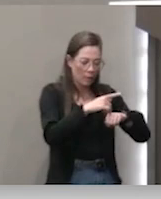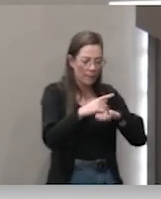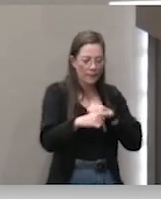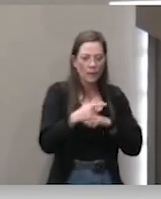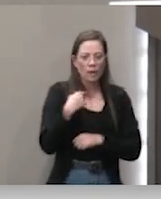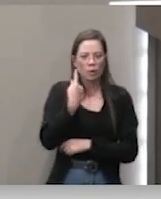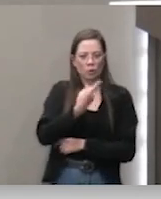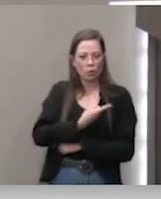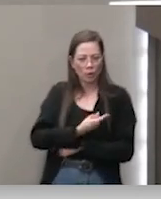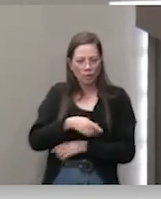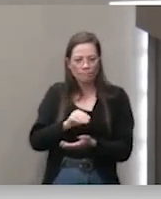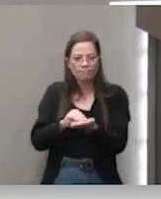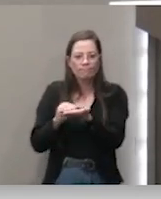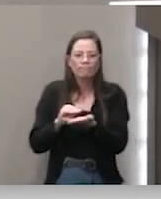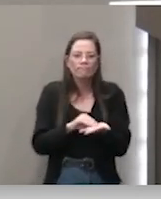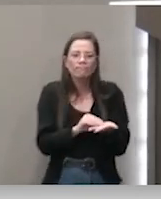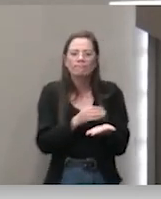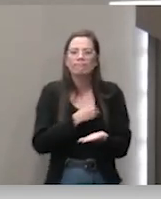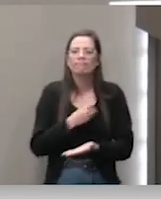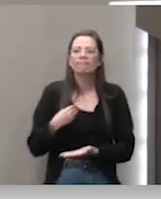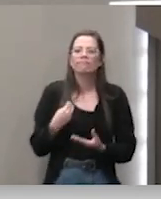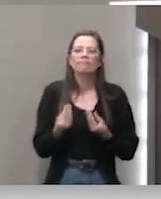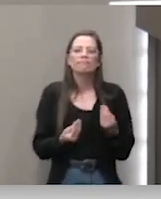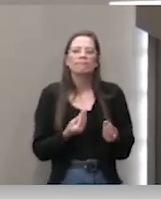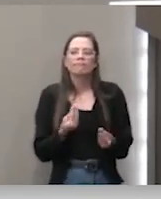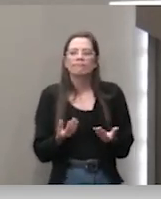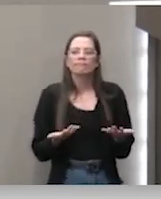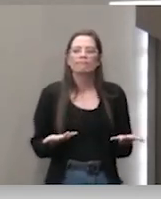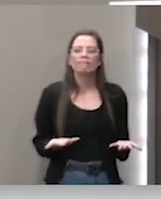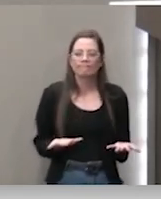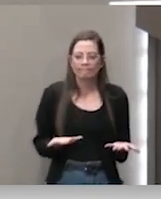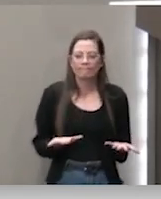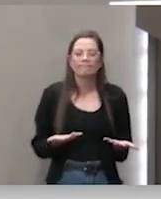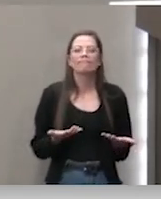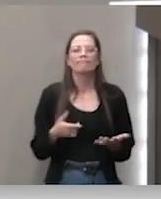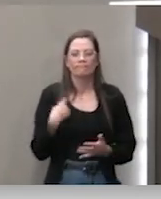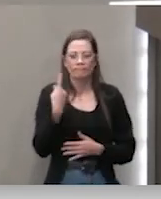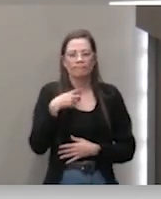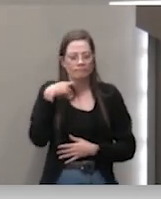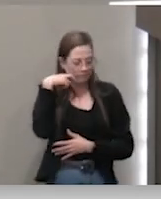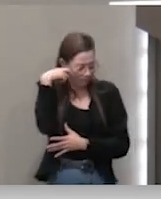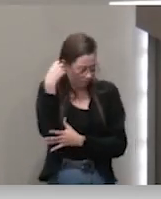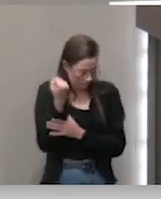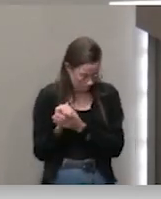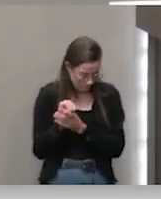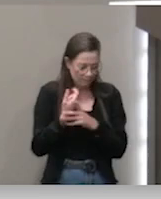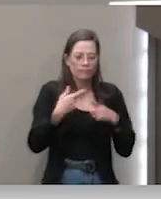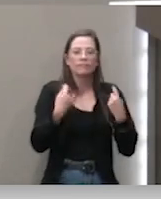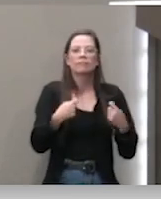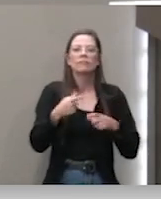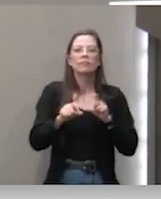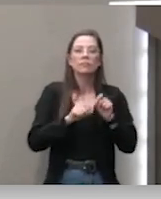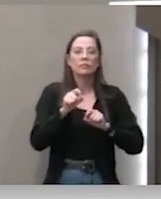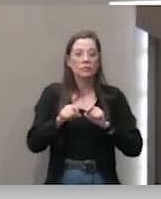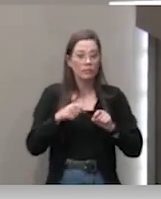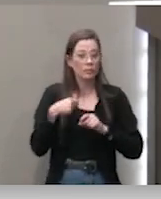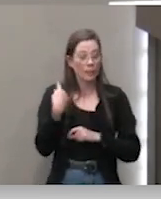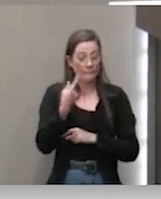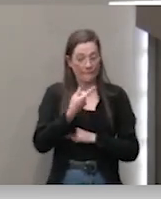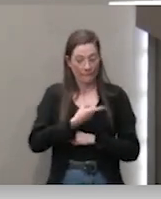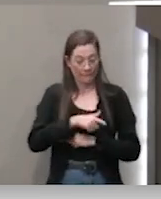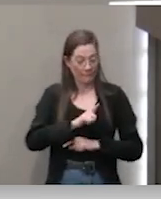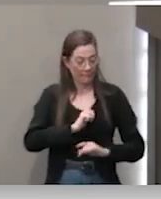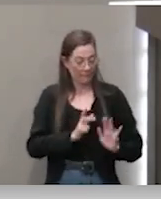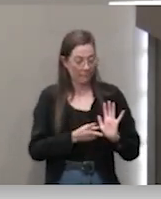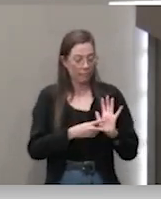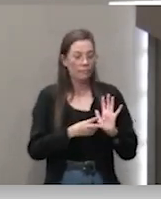e nós com essa falta de médicos, é no mínimo uma vergonha. Nós precisamos nos ater